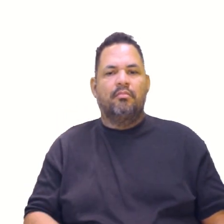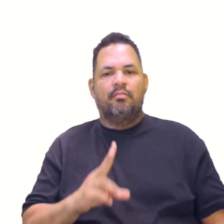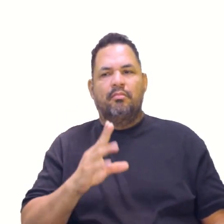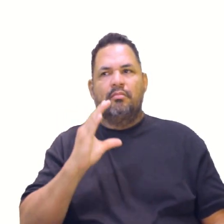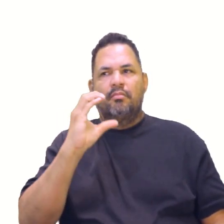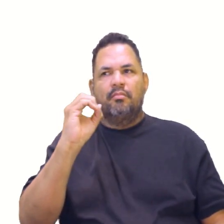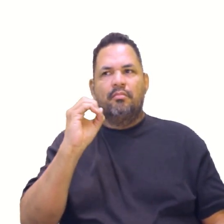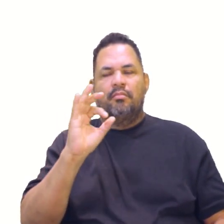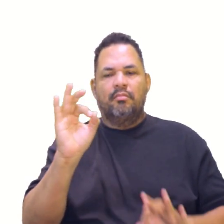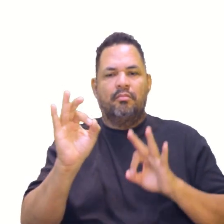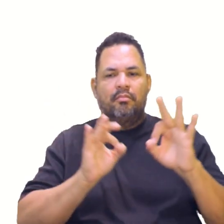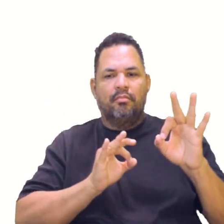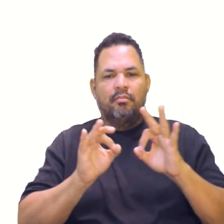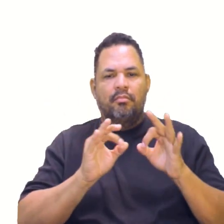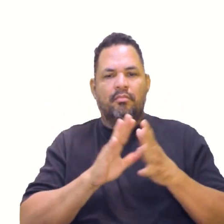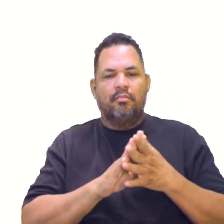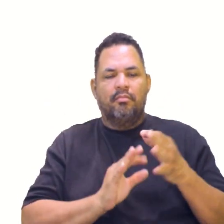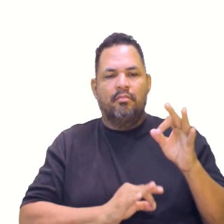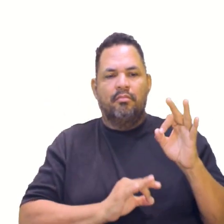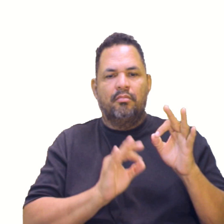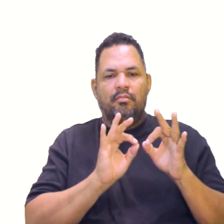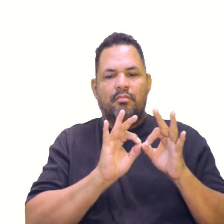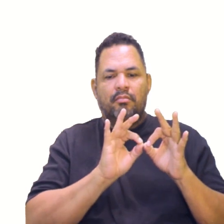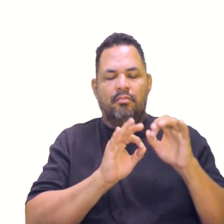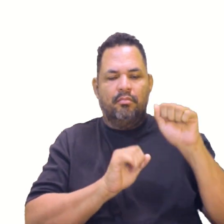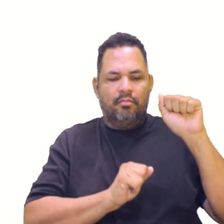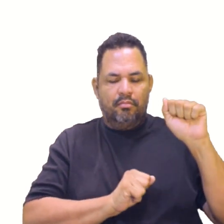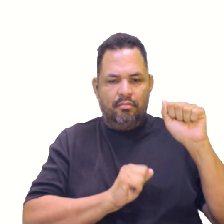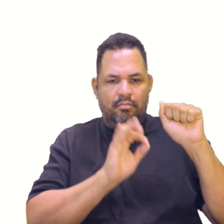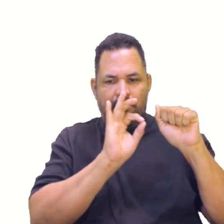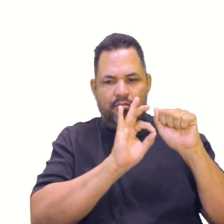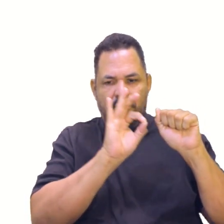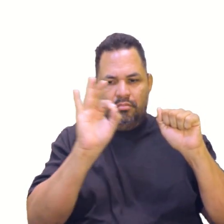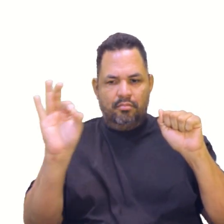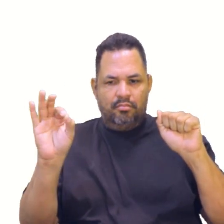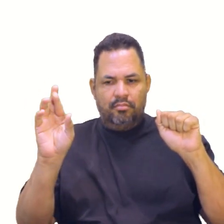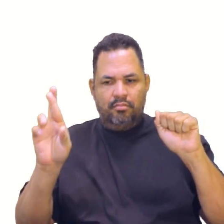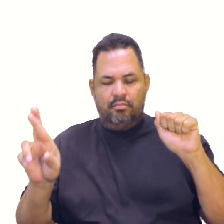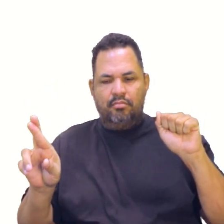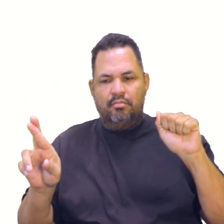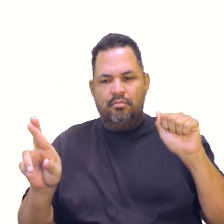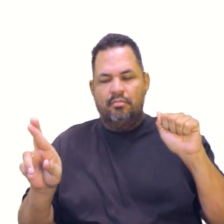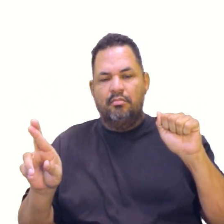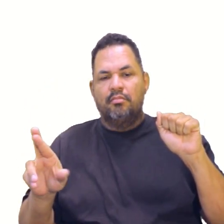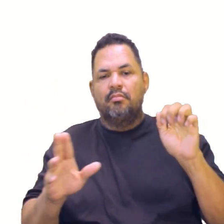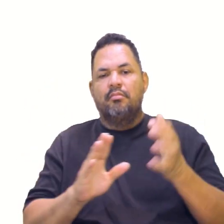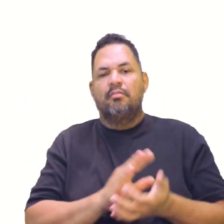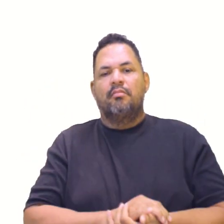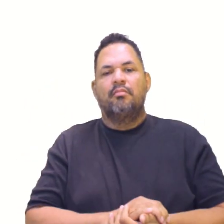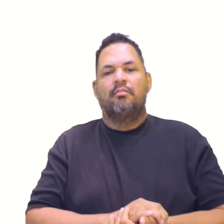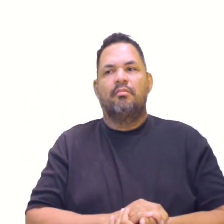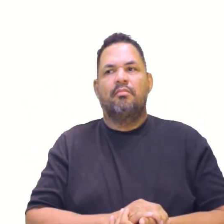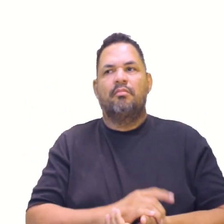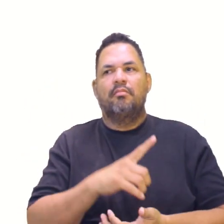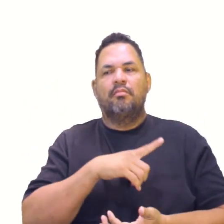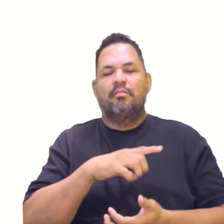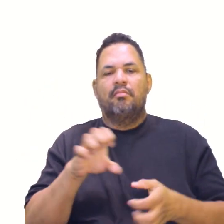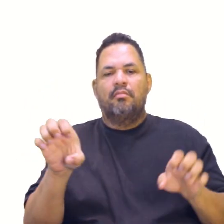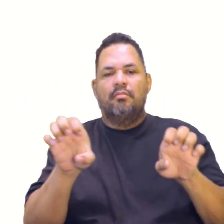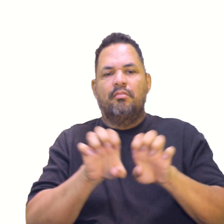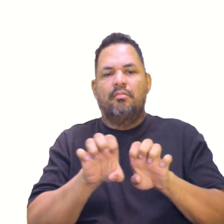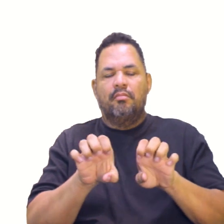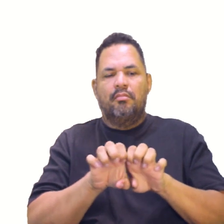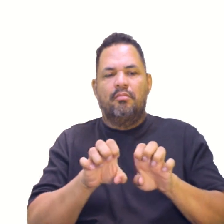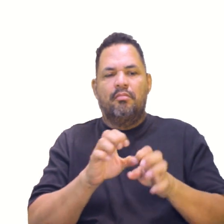a 0, estabeleça a distância entre A e R, entre o ponto e a reta. Então, temos a